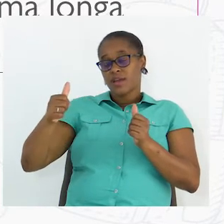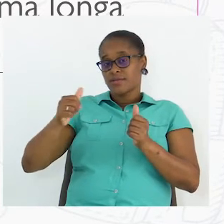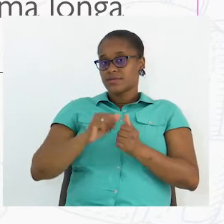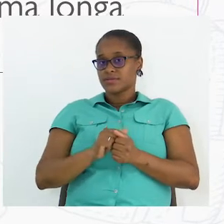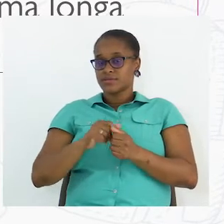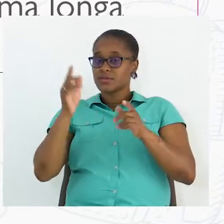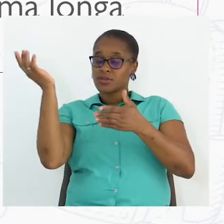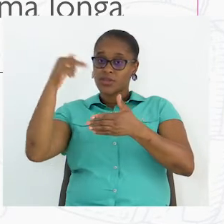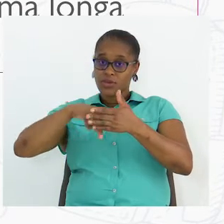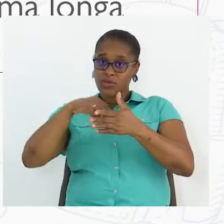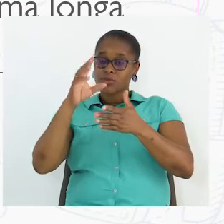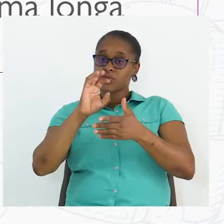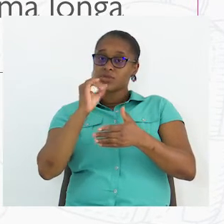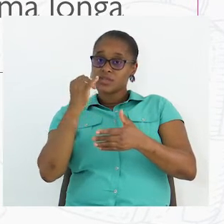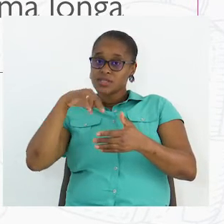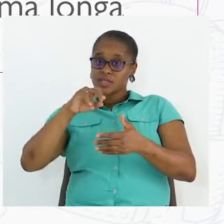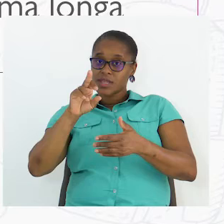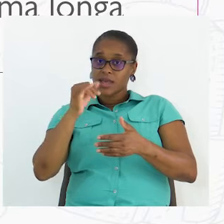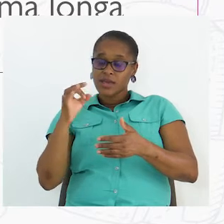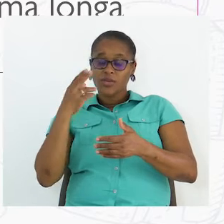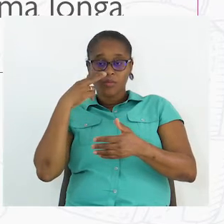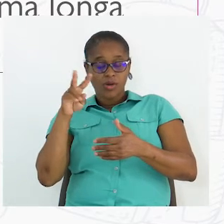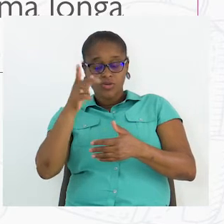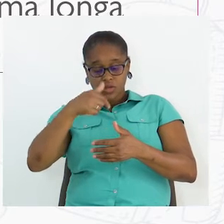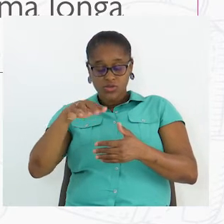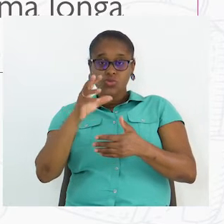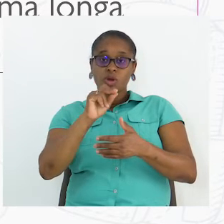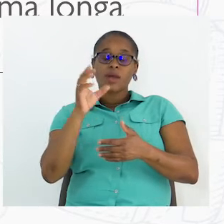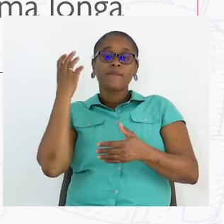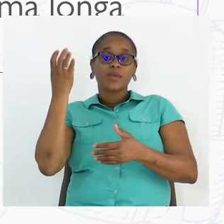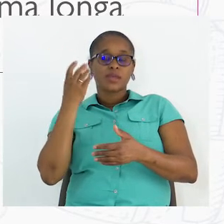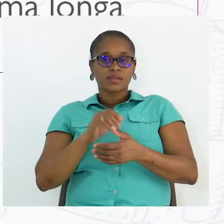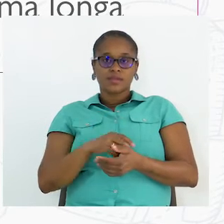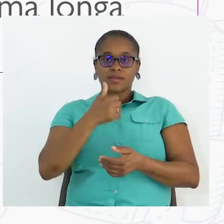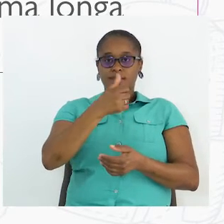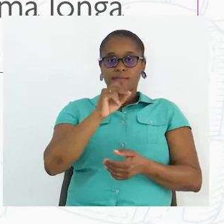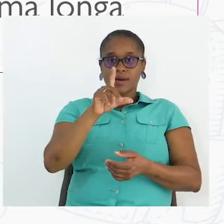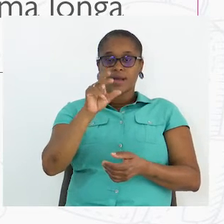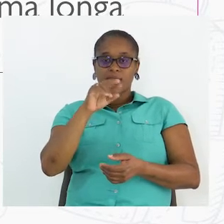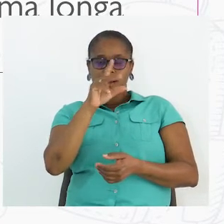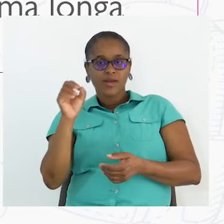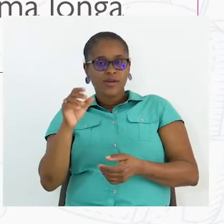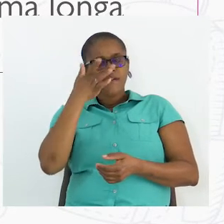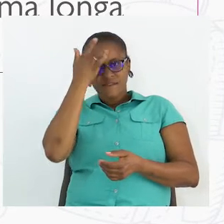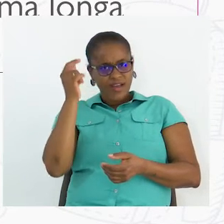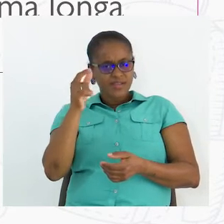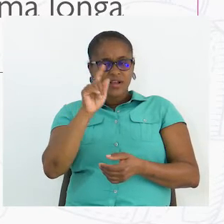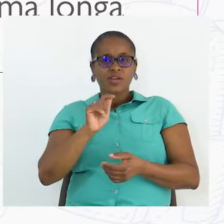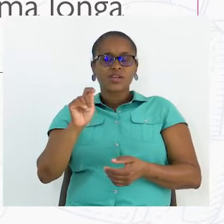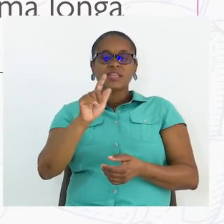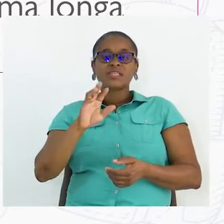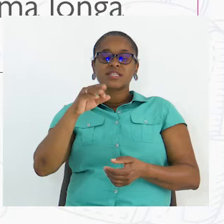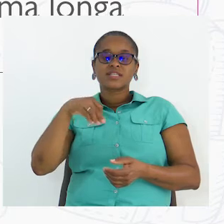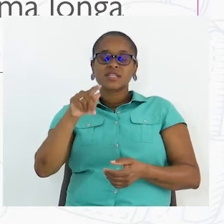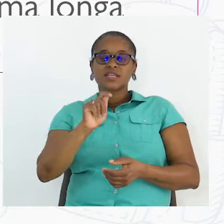no cenário. Mostra-nos o ambiente. Balão, fácil. É o espaço da vinheta, espaço que